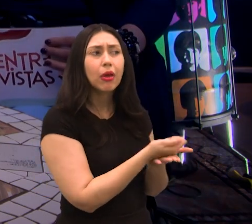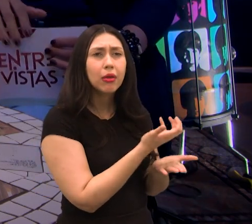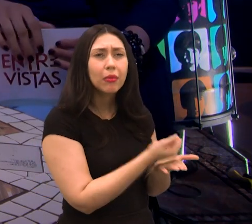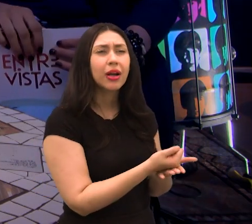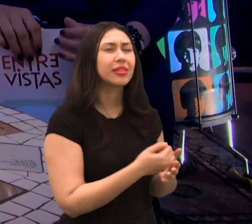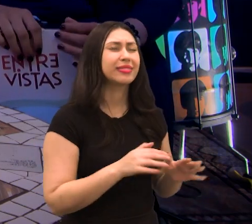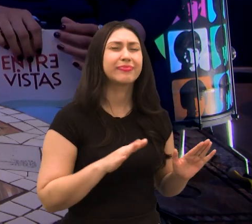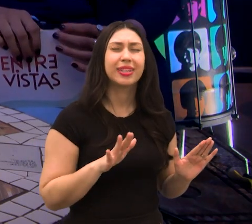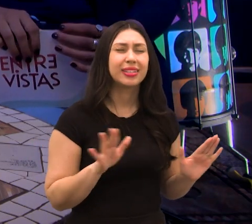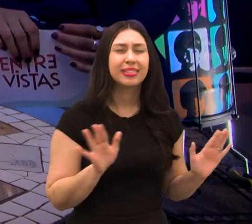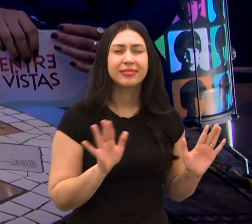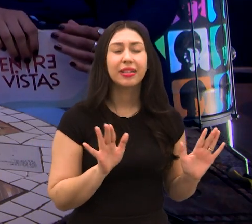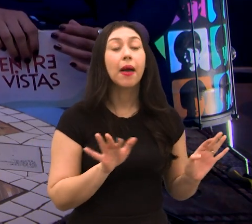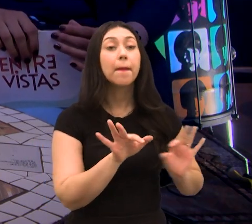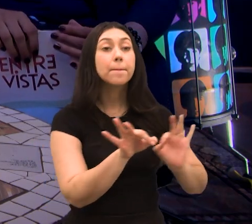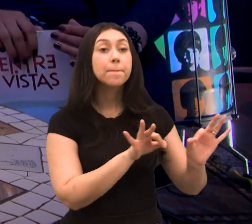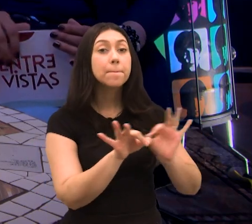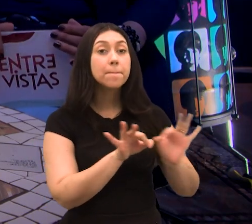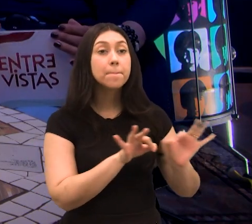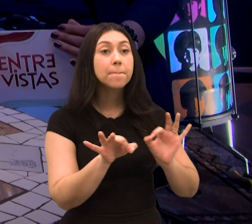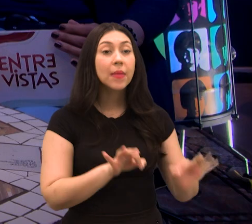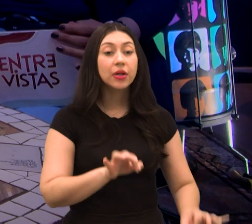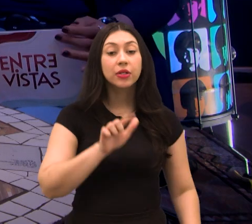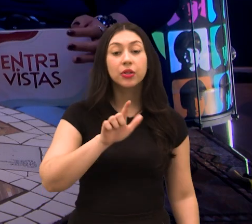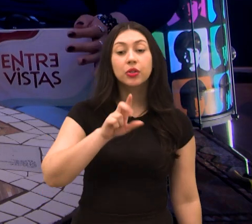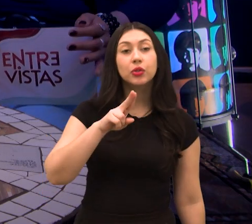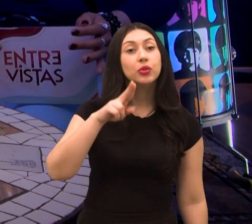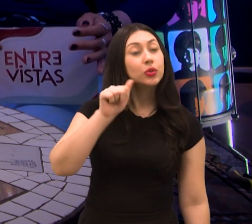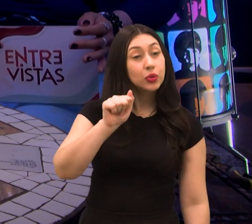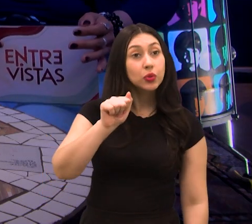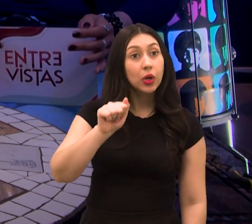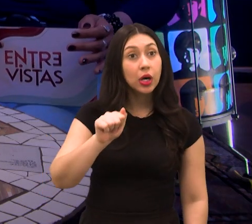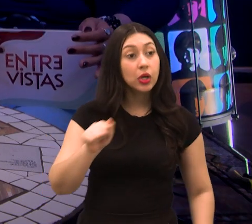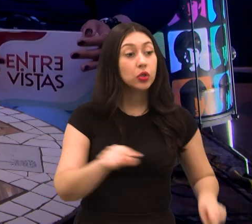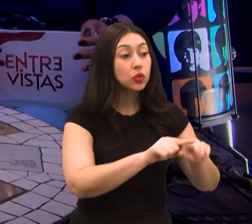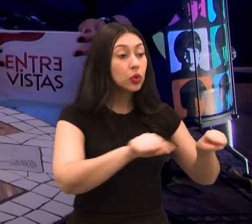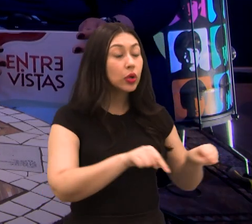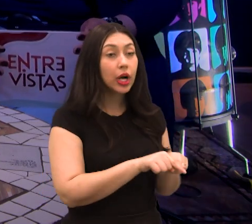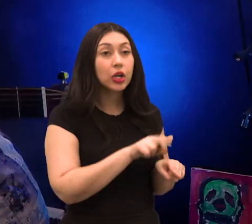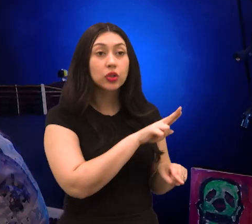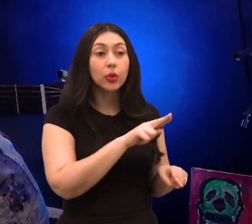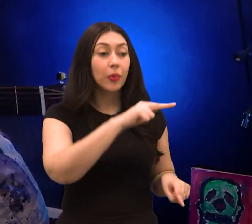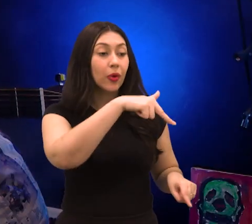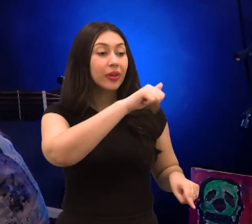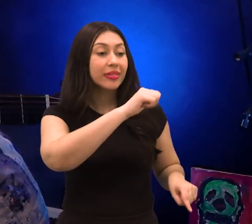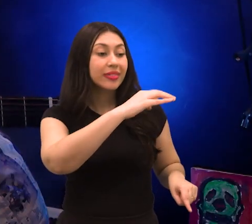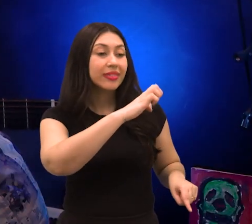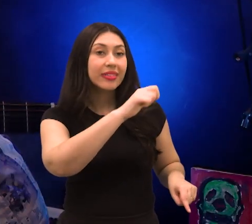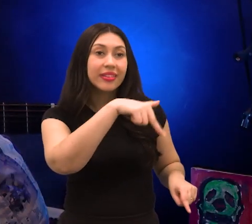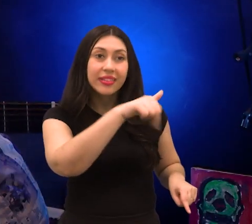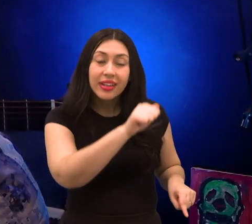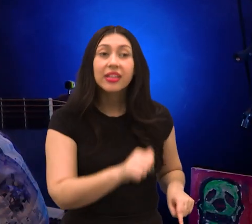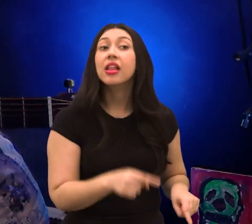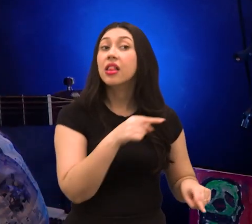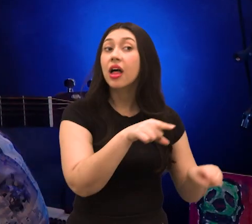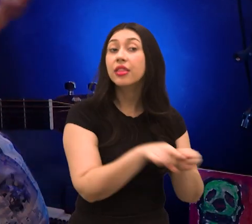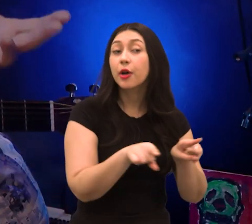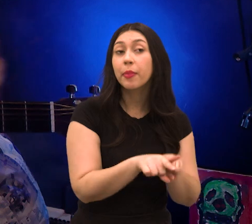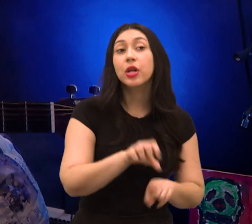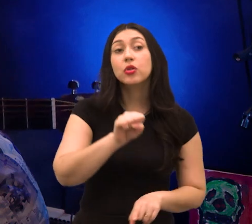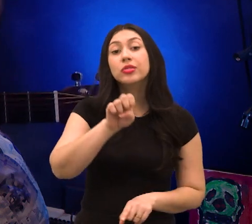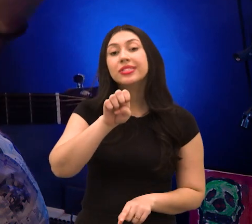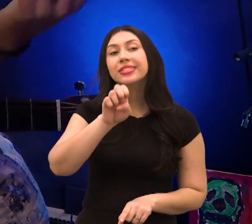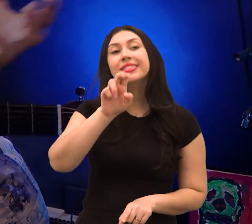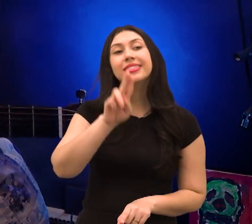coisas, mas não gravei e lancei. Que foi produzido pelo Lua Lafayette, no estúdio Na Cena, em São Paulo. É um estúdio onde o